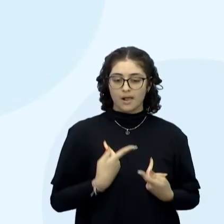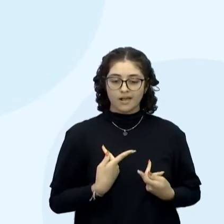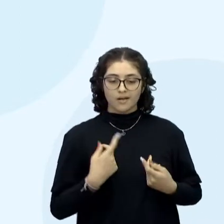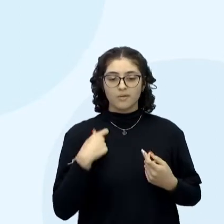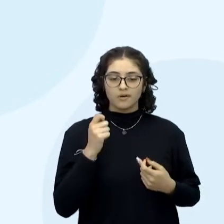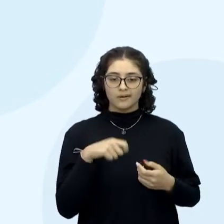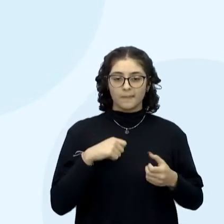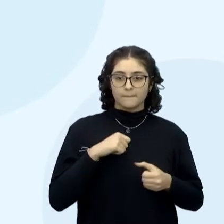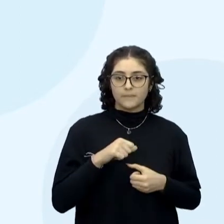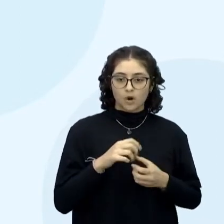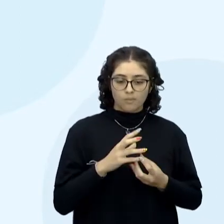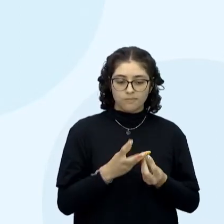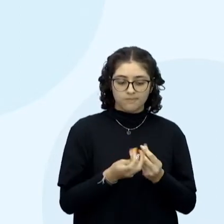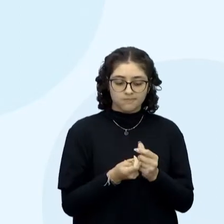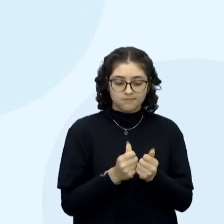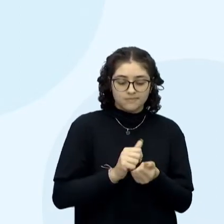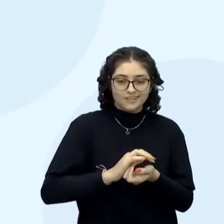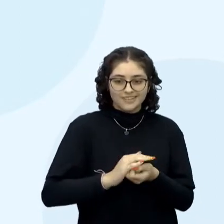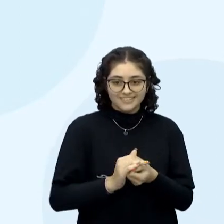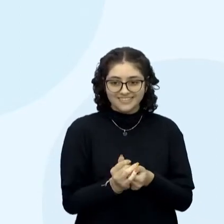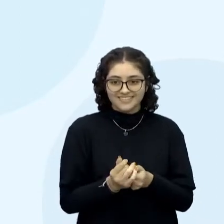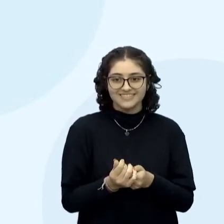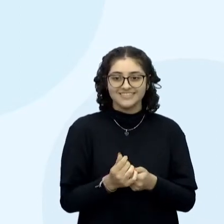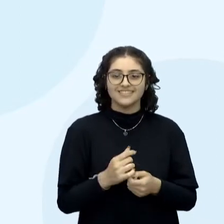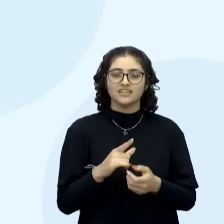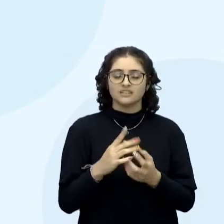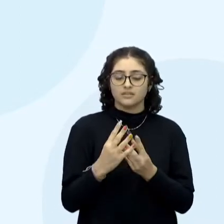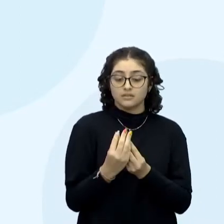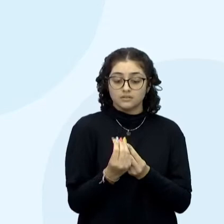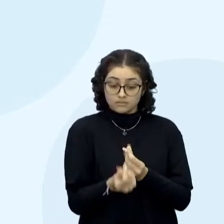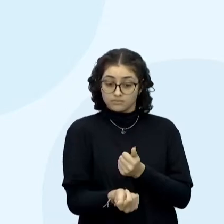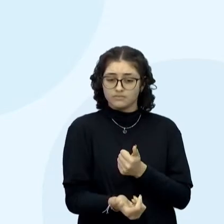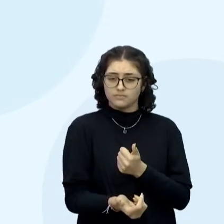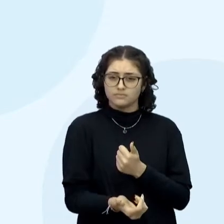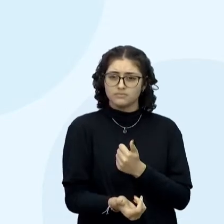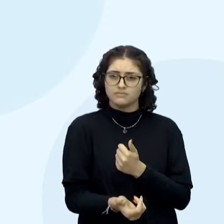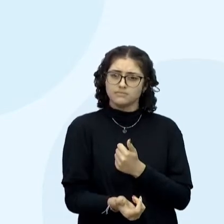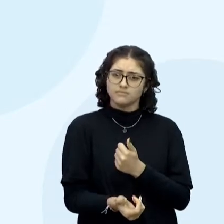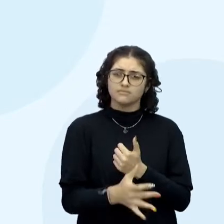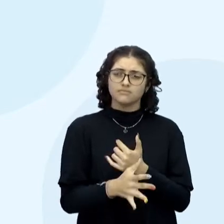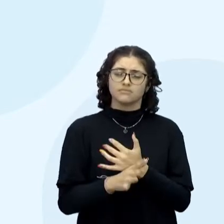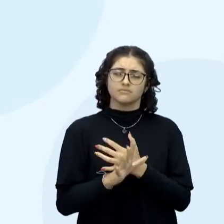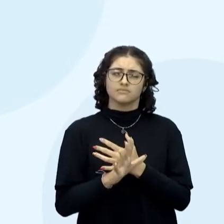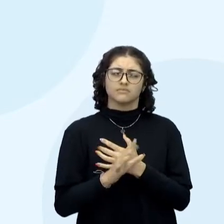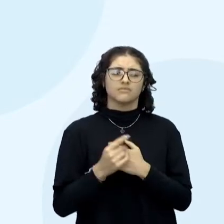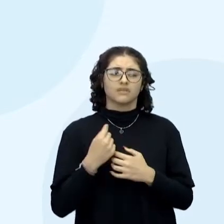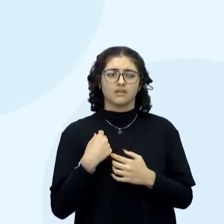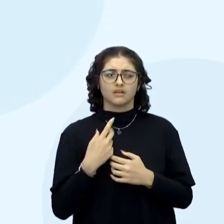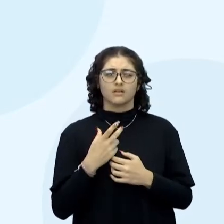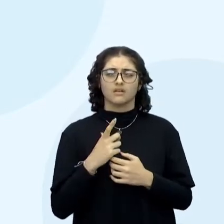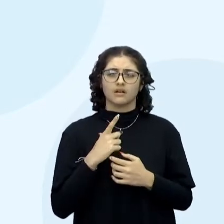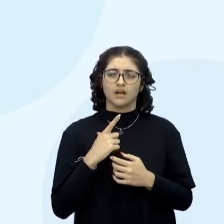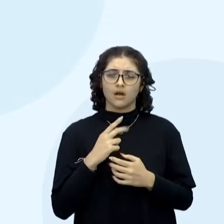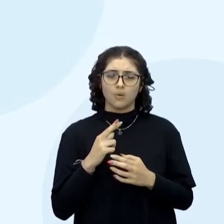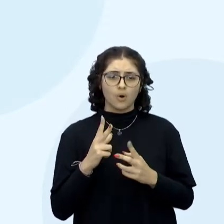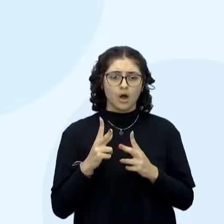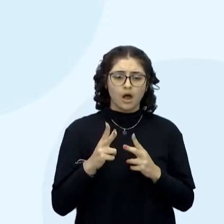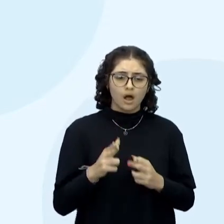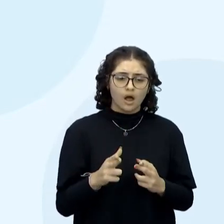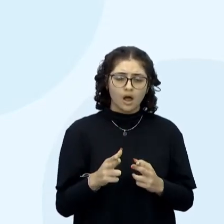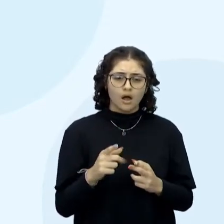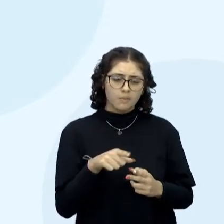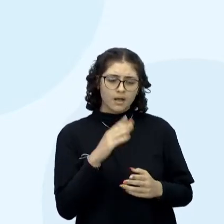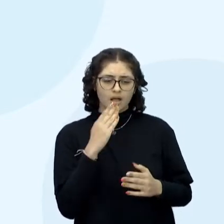qualquer coisa assim, né, diz a Arendt, desmoronou-se no mesmo instante em que aqueles que